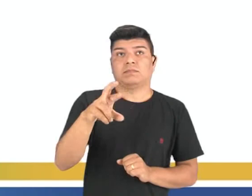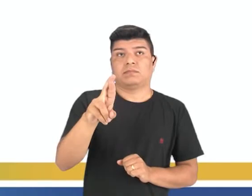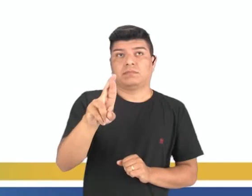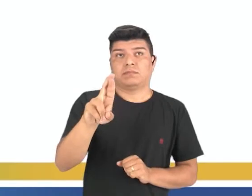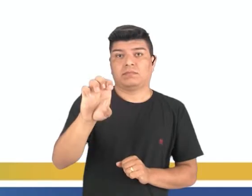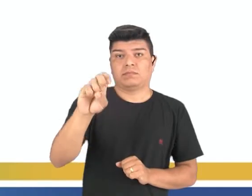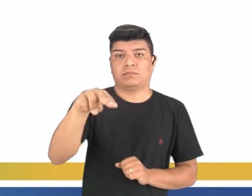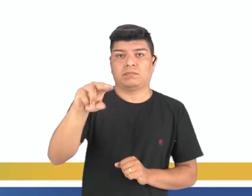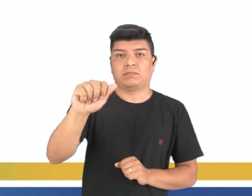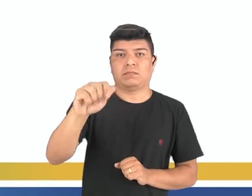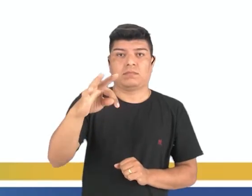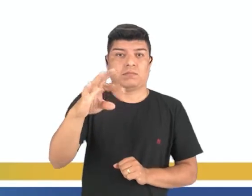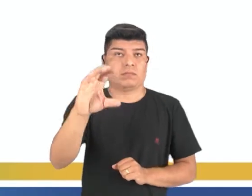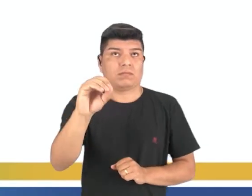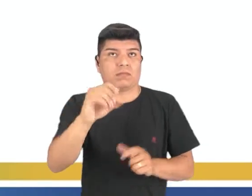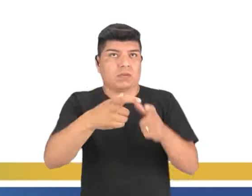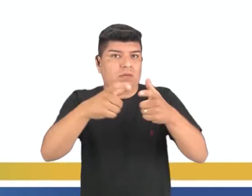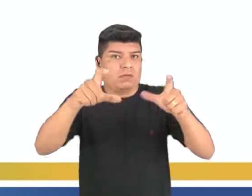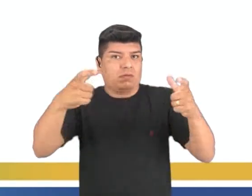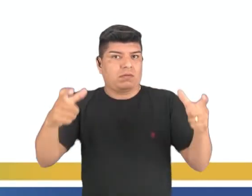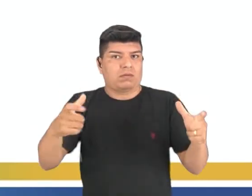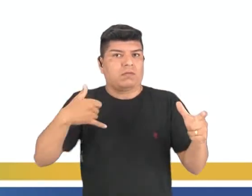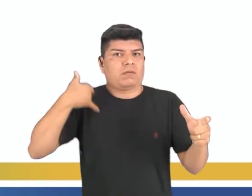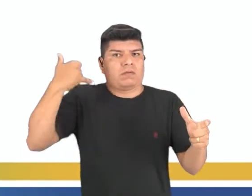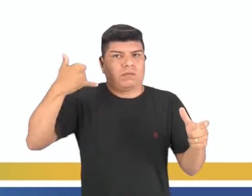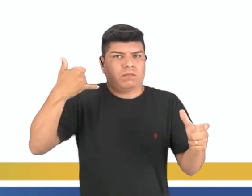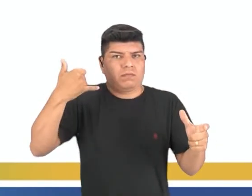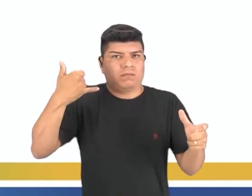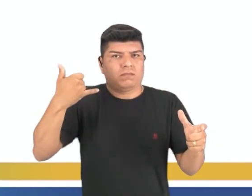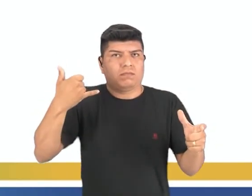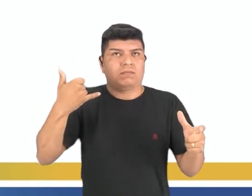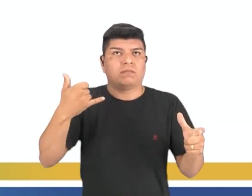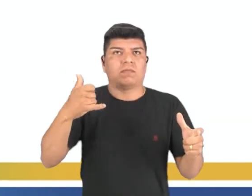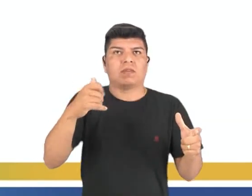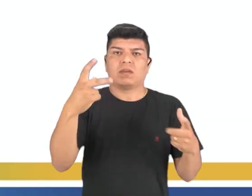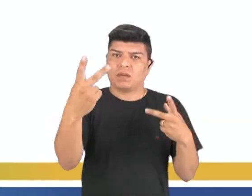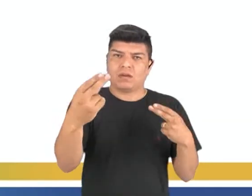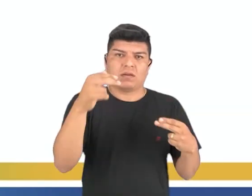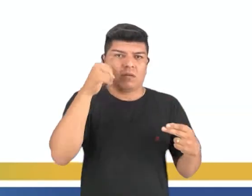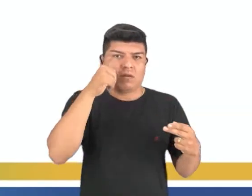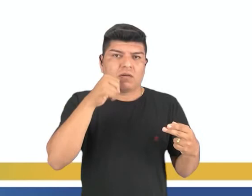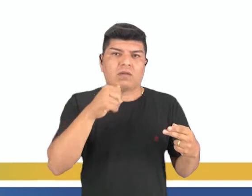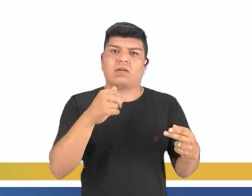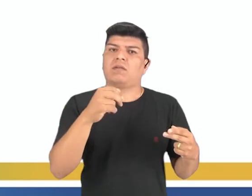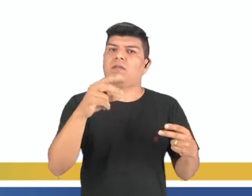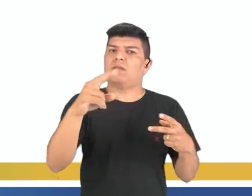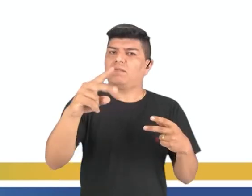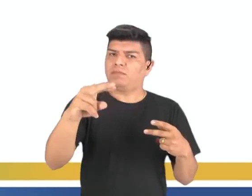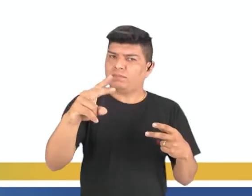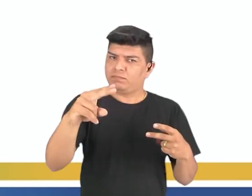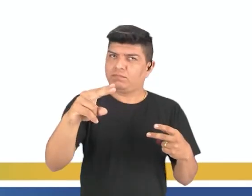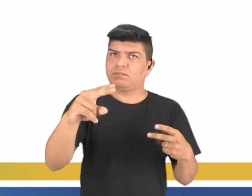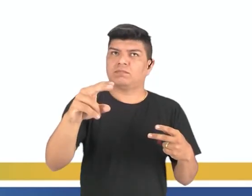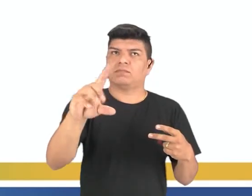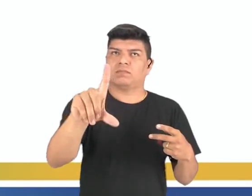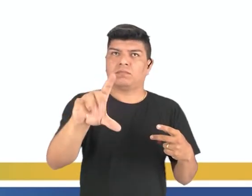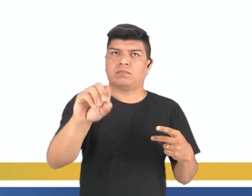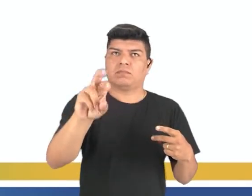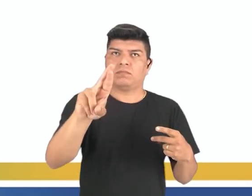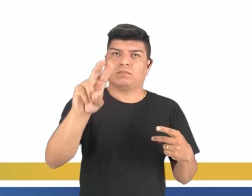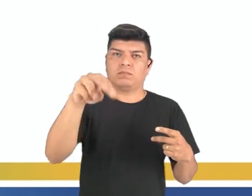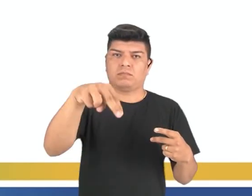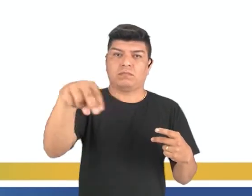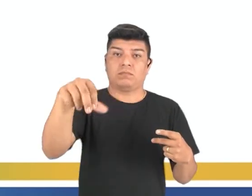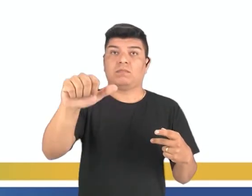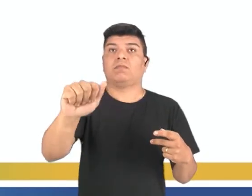Lorena também cresce, não existe uma proporcionalidade nesse crescimento, né? O que a gente vai conseguir manter constante aí é